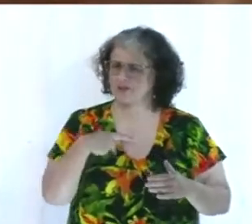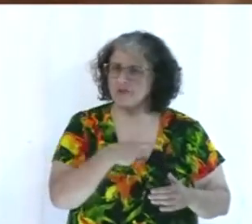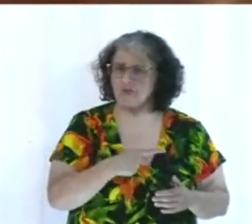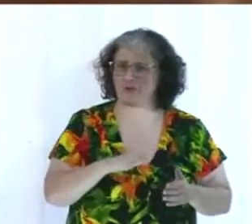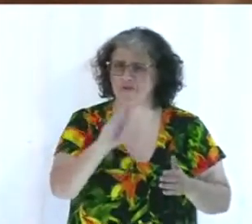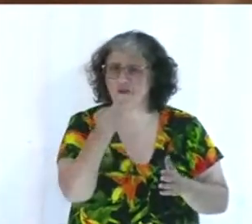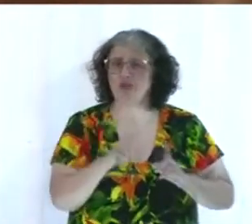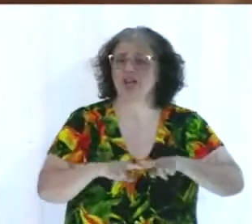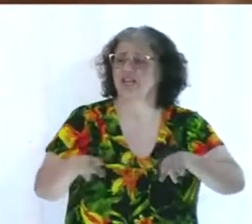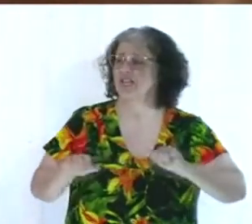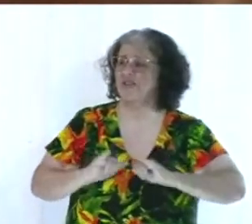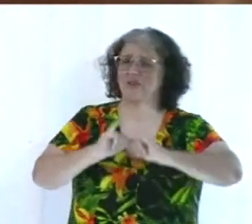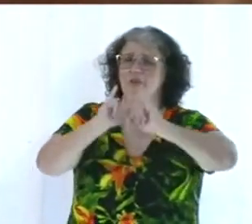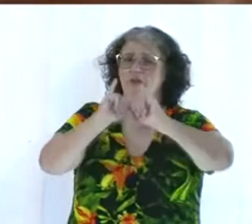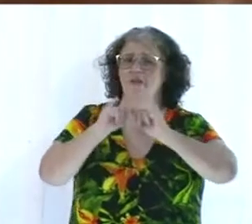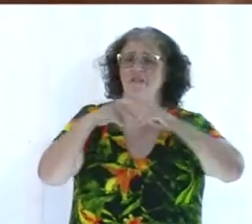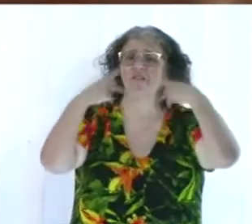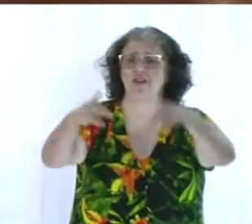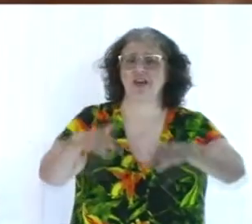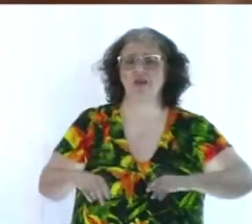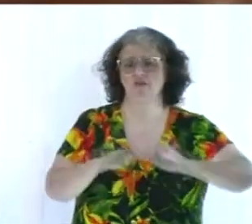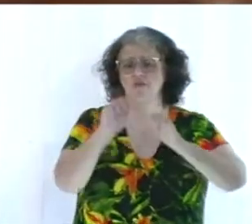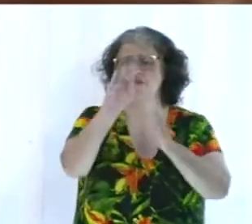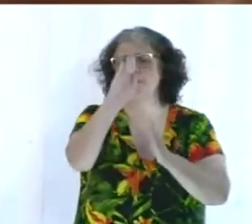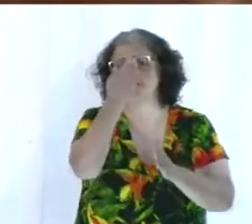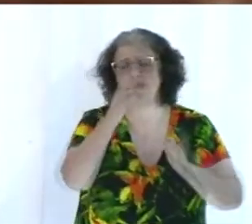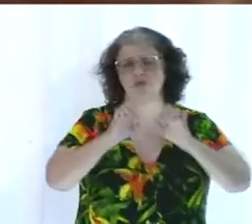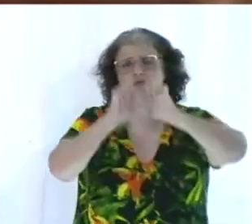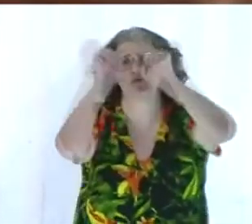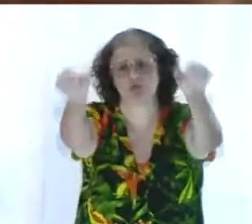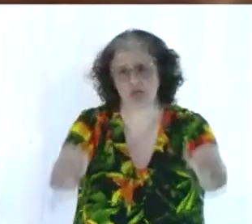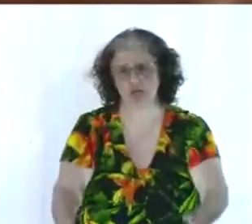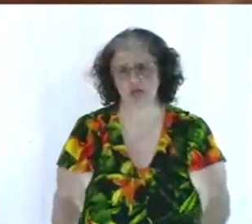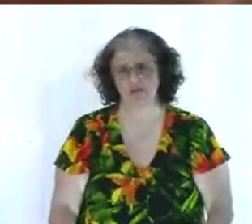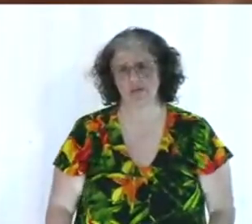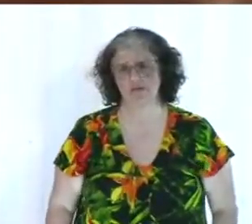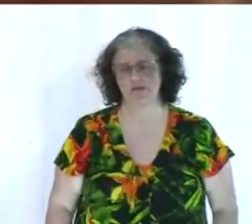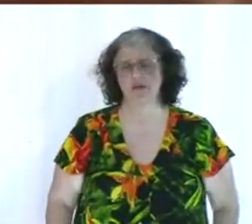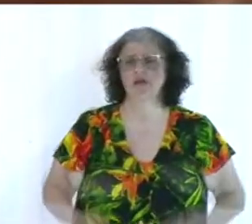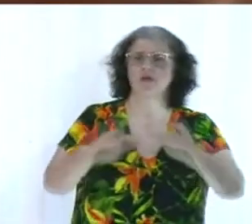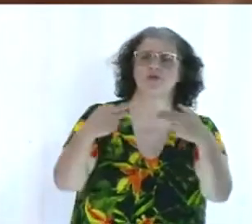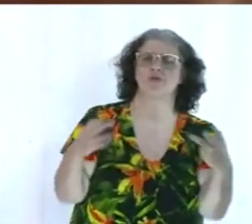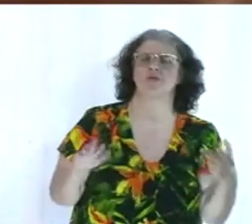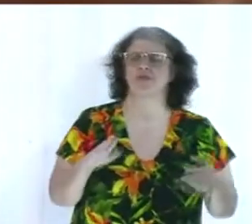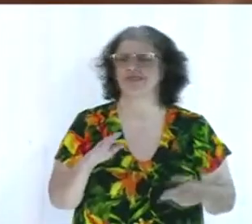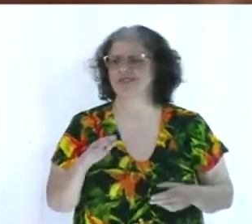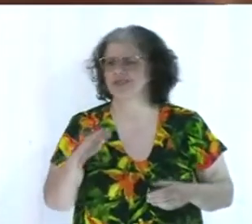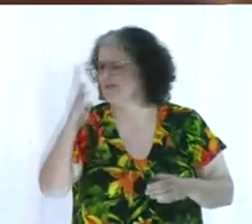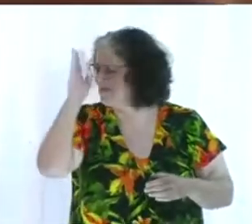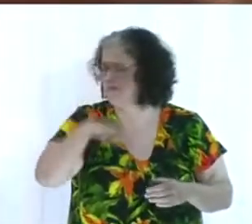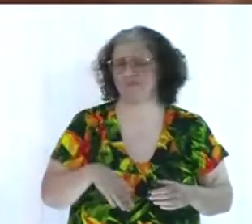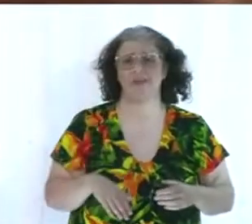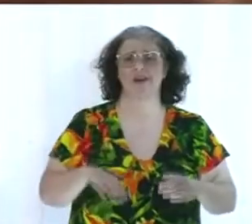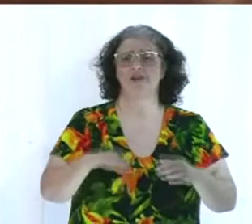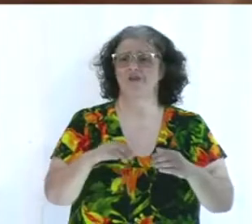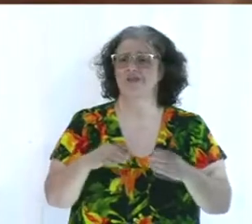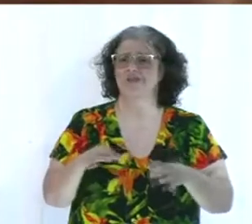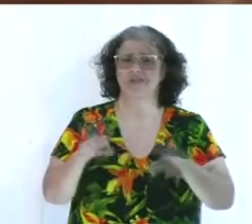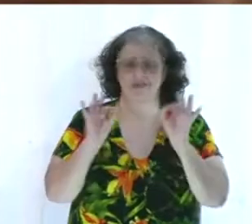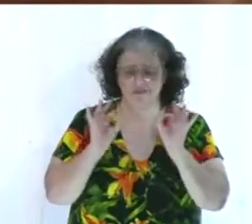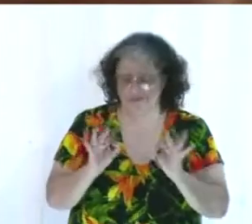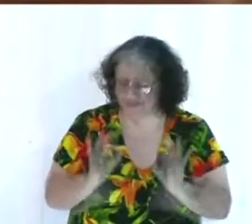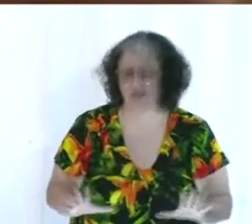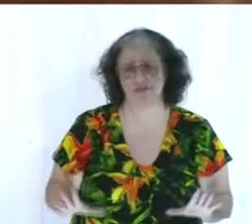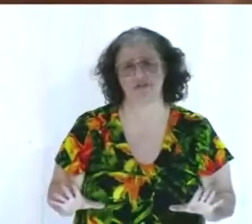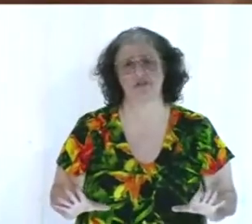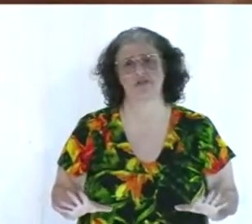tem uma heresia, olha que absurdo que estão pregando na televisão, olha que absurdo que estão falando na internet. Se a igreja que possui a